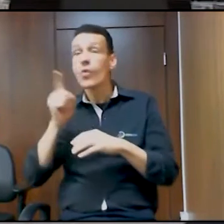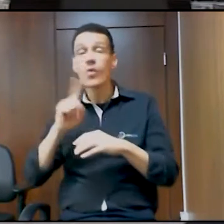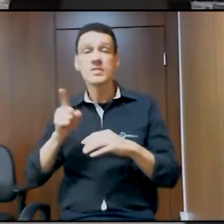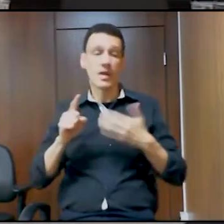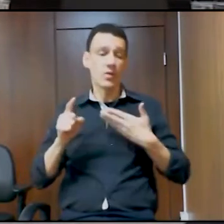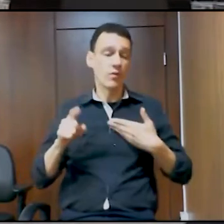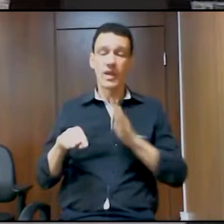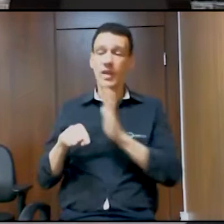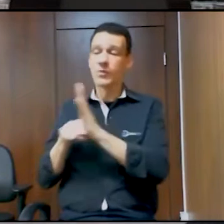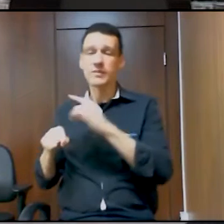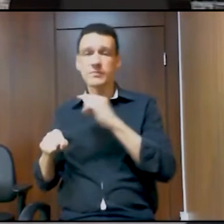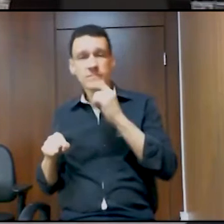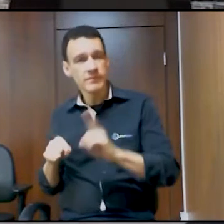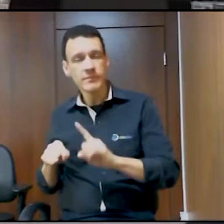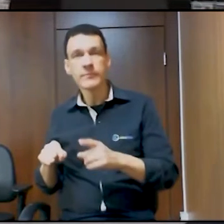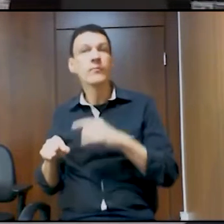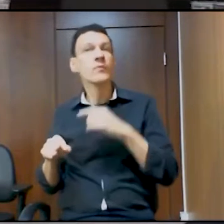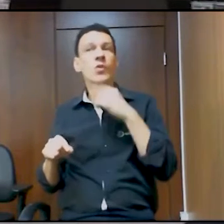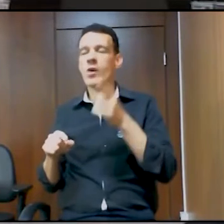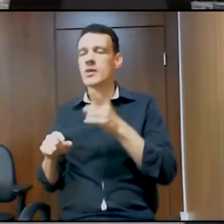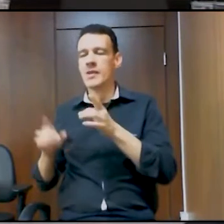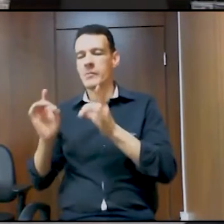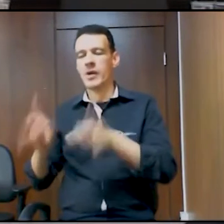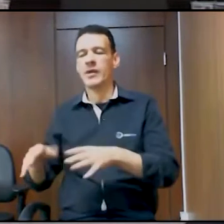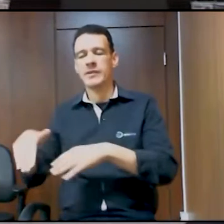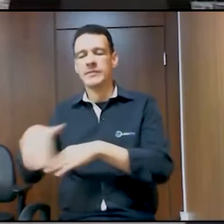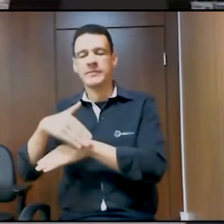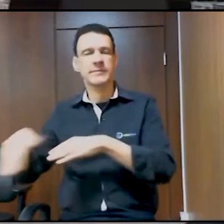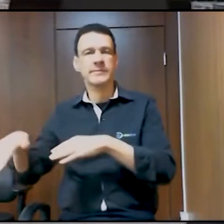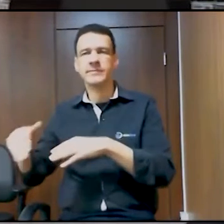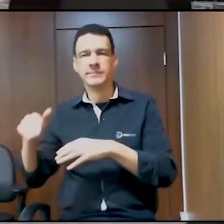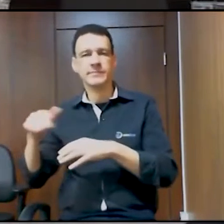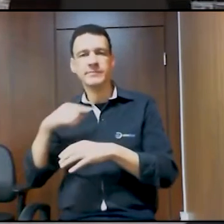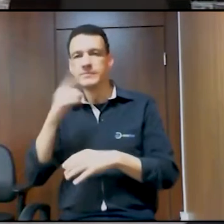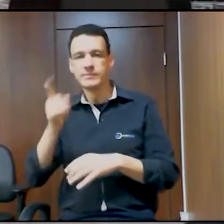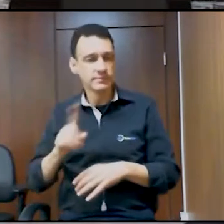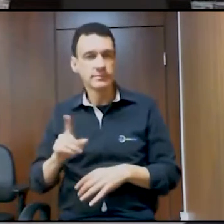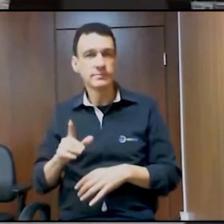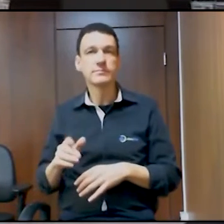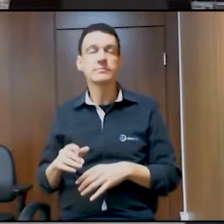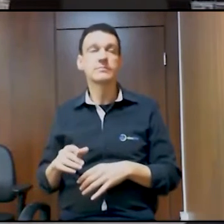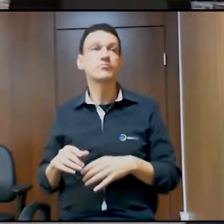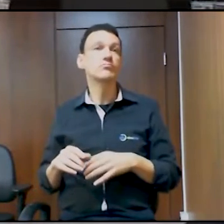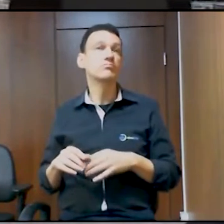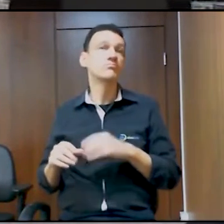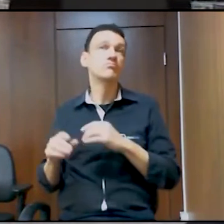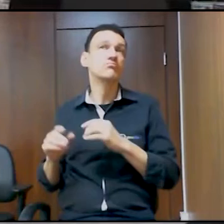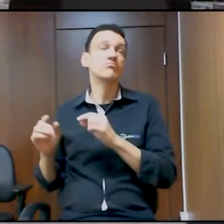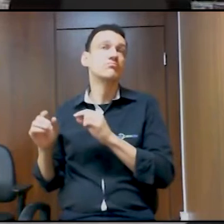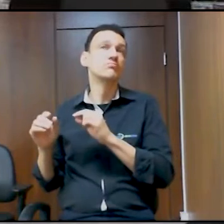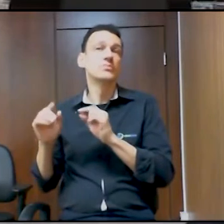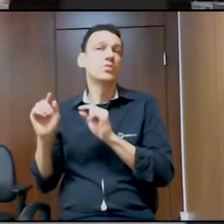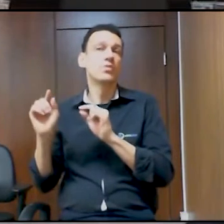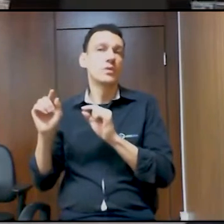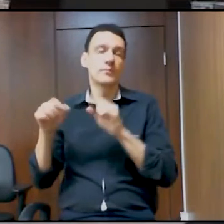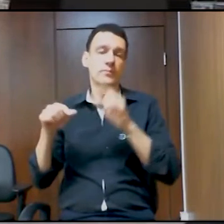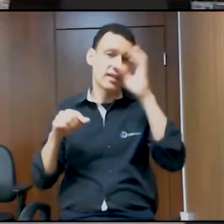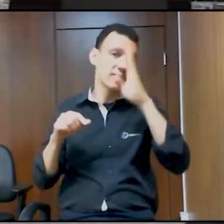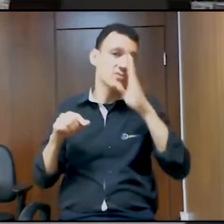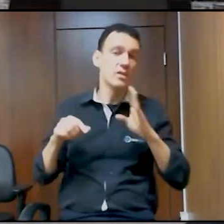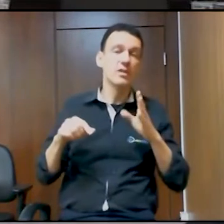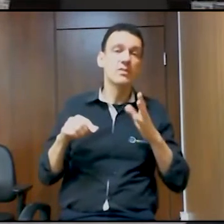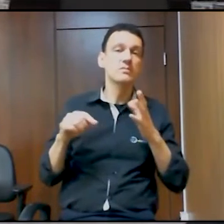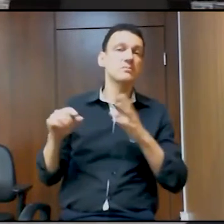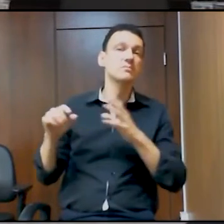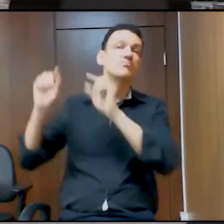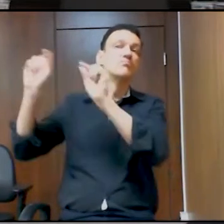não conseguem sair da rua. A gente não tem uma definição de cronicidade nacional, então se a gente for... O conceito foi construído,